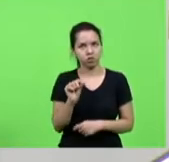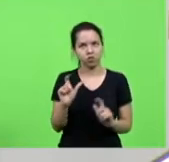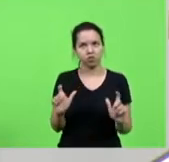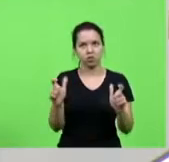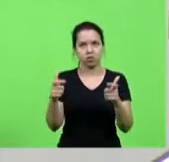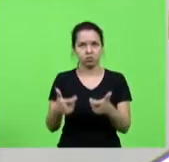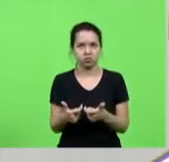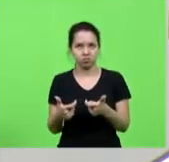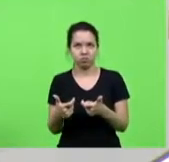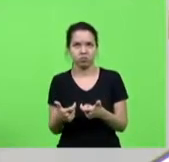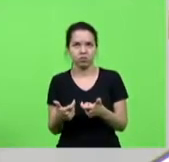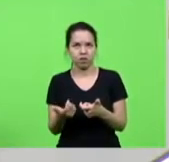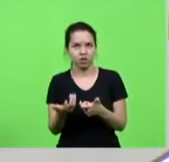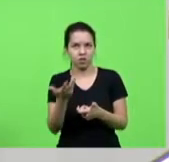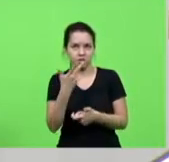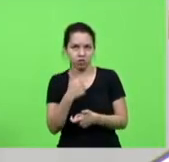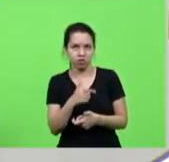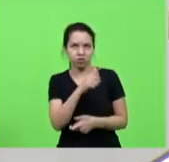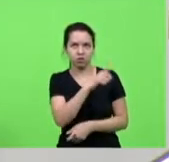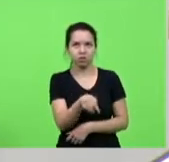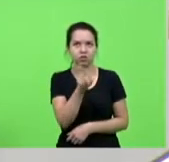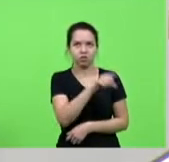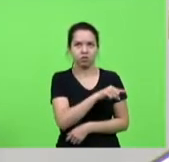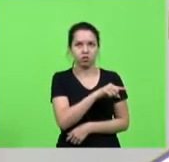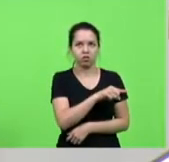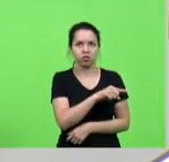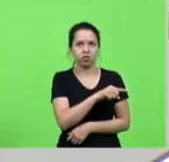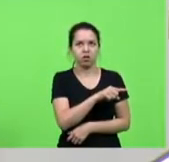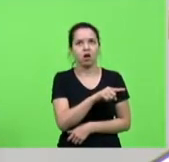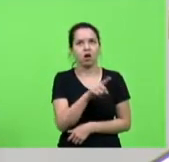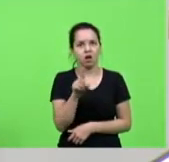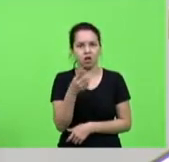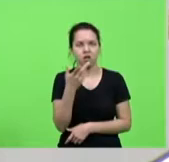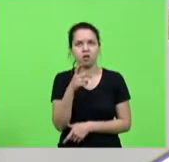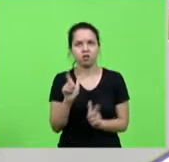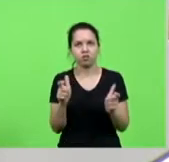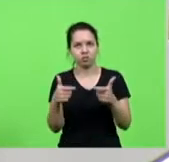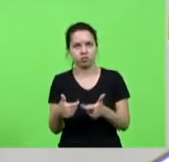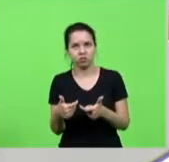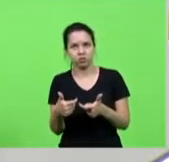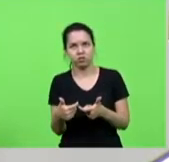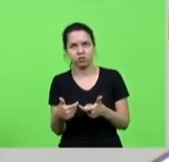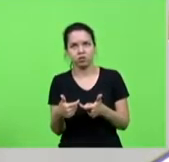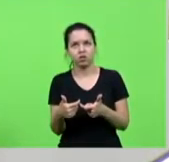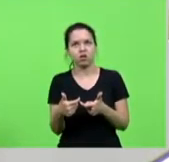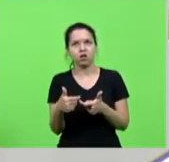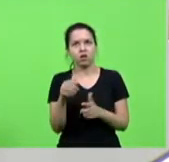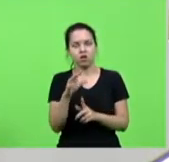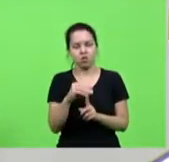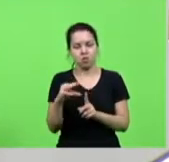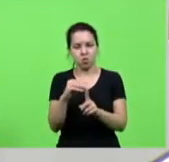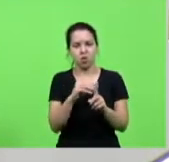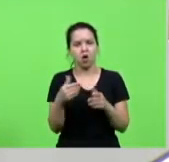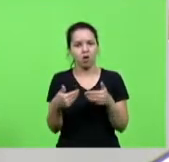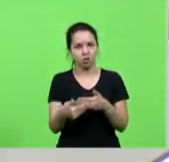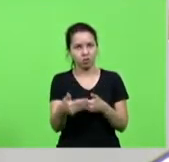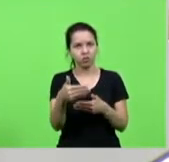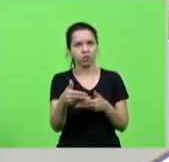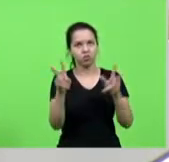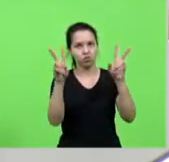censura, não dá para permitir que sexualização infantil aconteça em nenhuma hipótese. Então, o título já